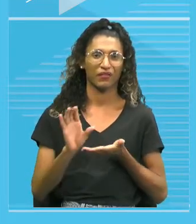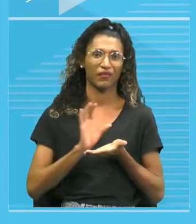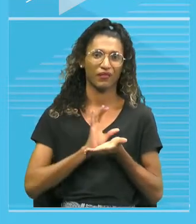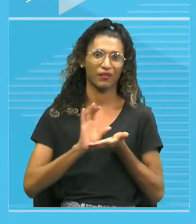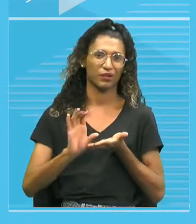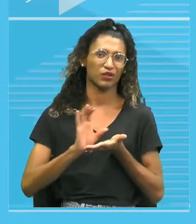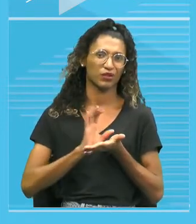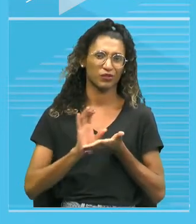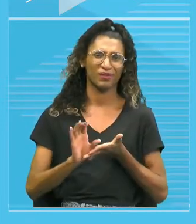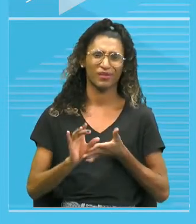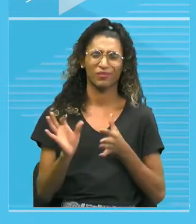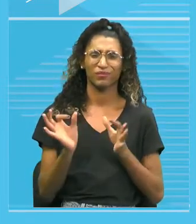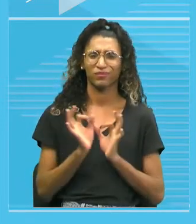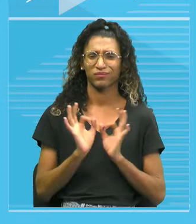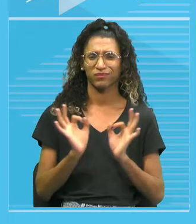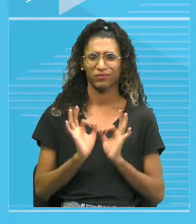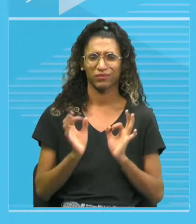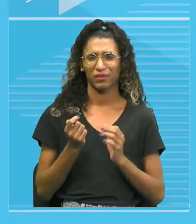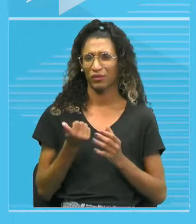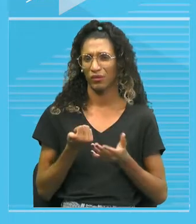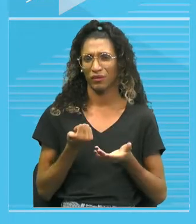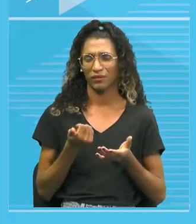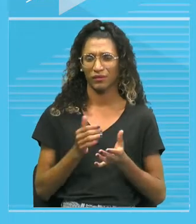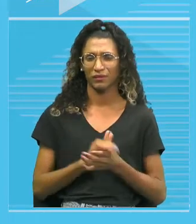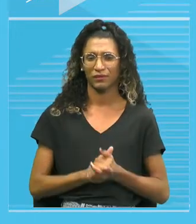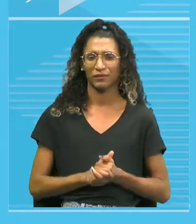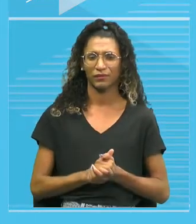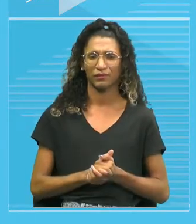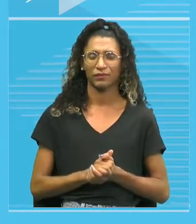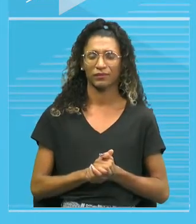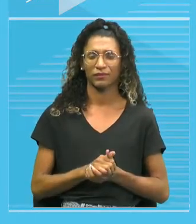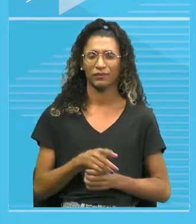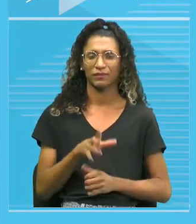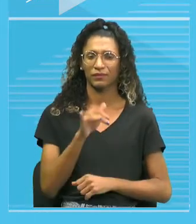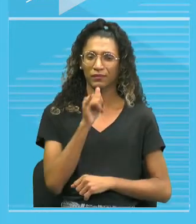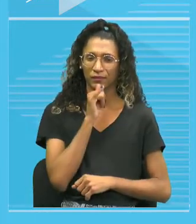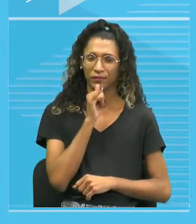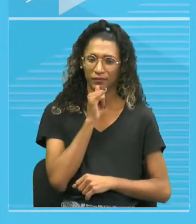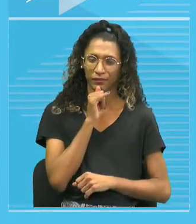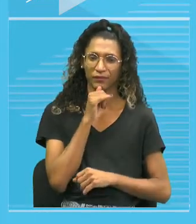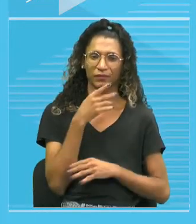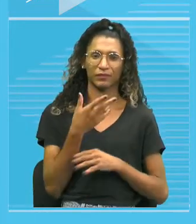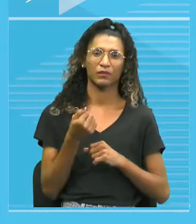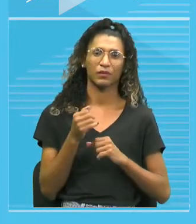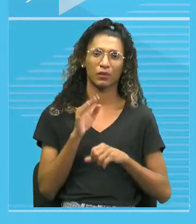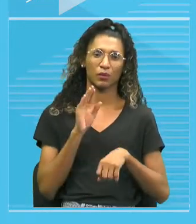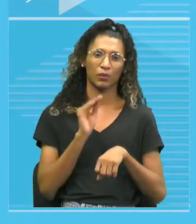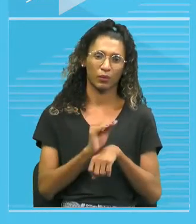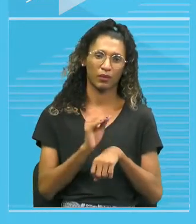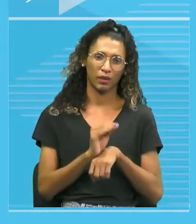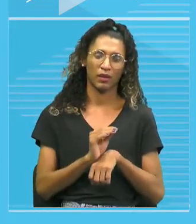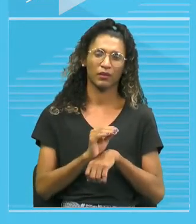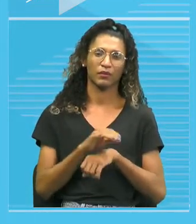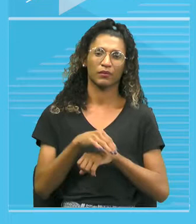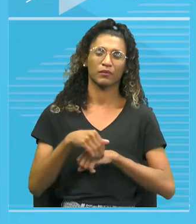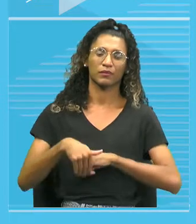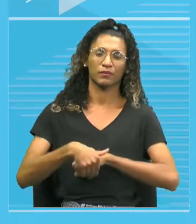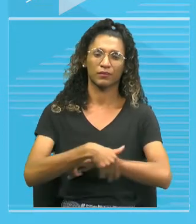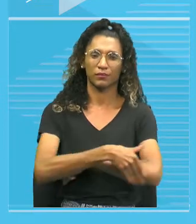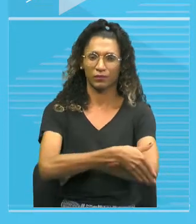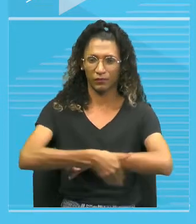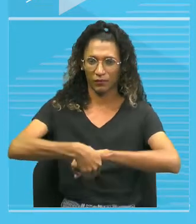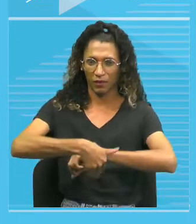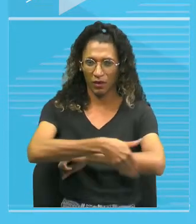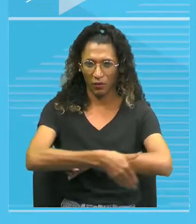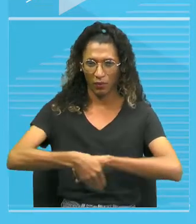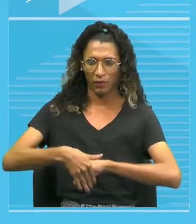em medidas básicas de saúde, como, por exemplo, o saneamento básico. O fato de não